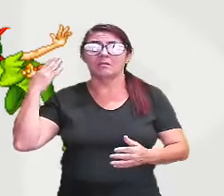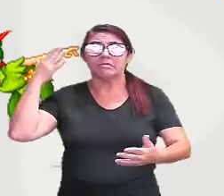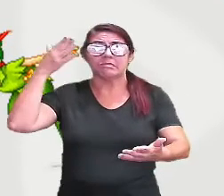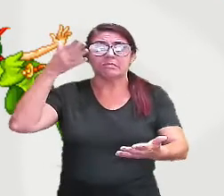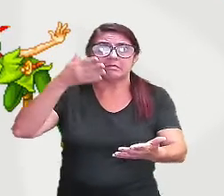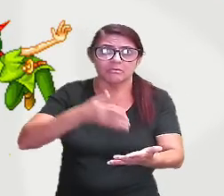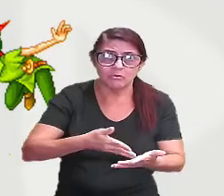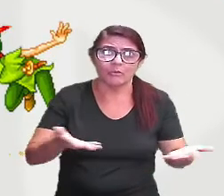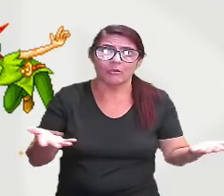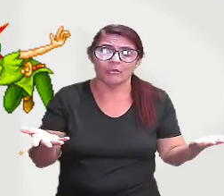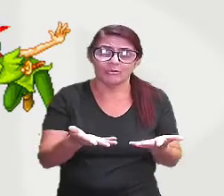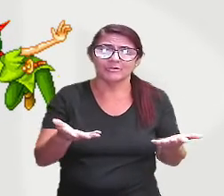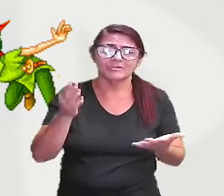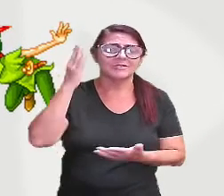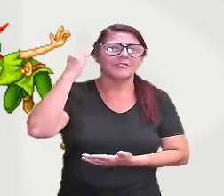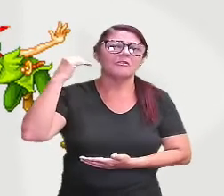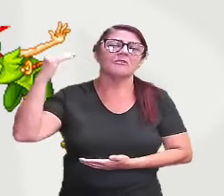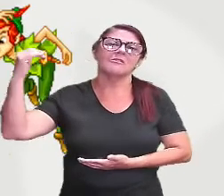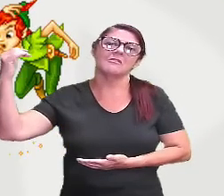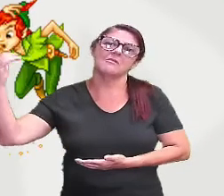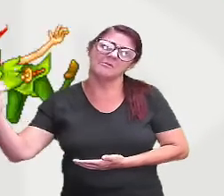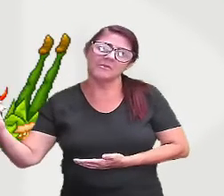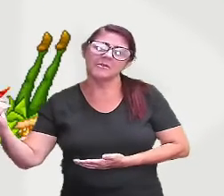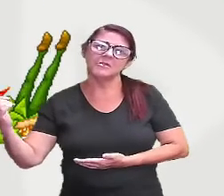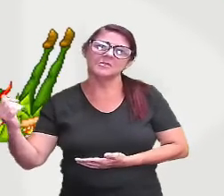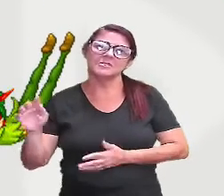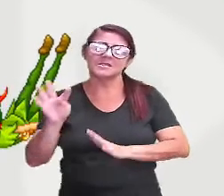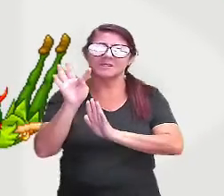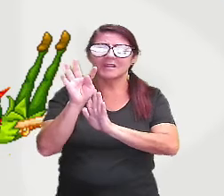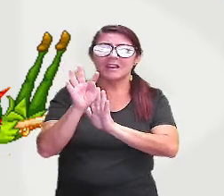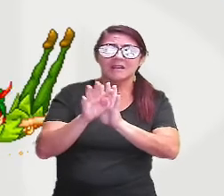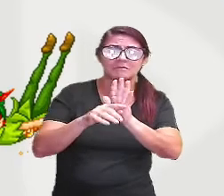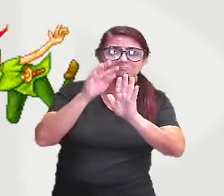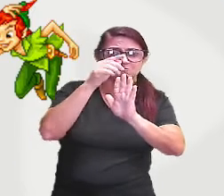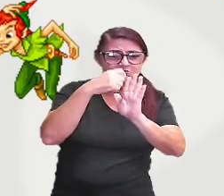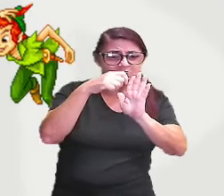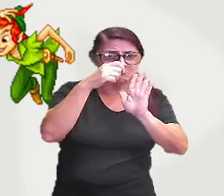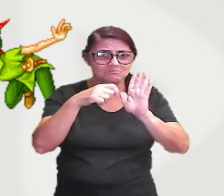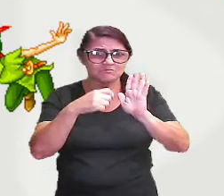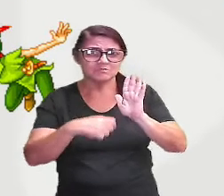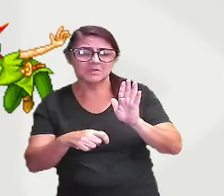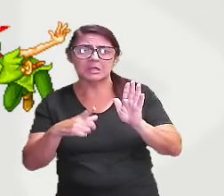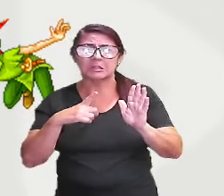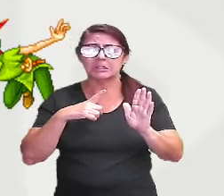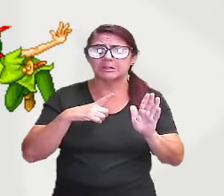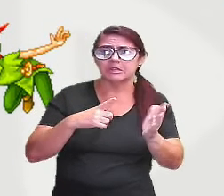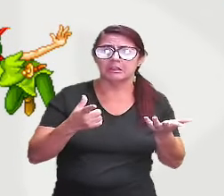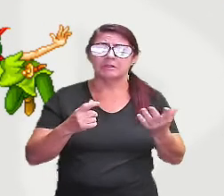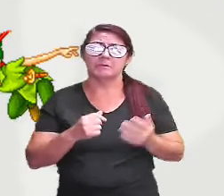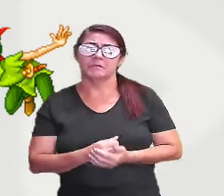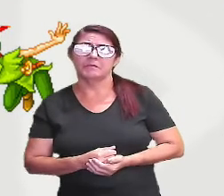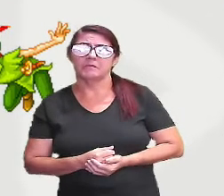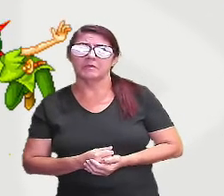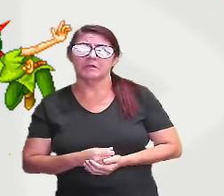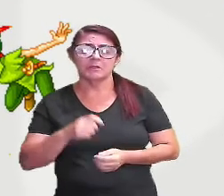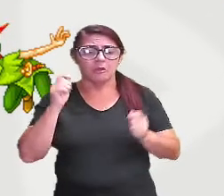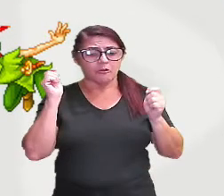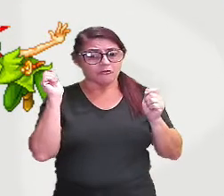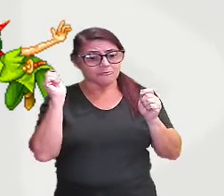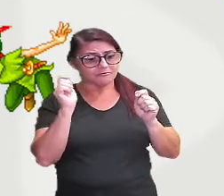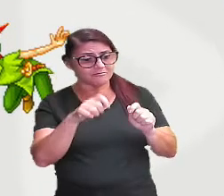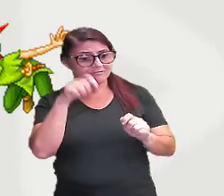sucesso. Por definição, esse tipo de narrativa tem personagens folclóricos, tais como as